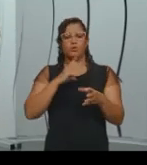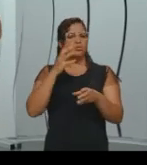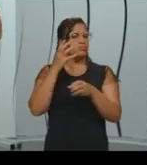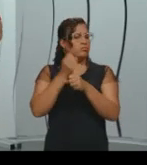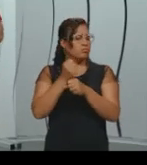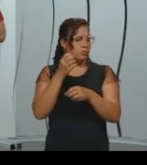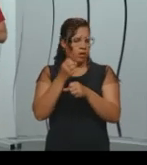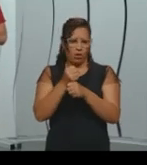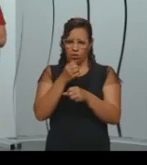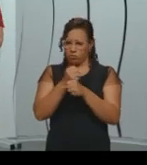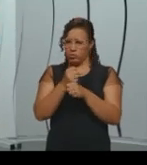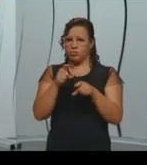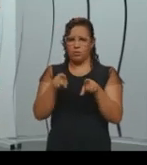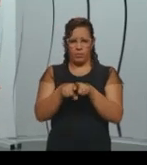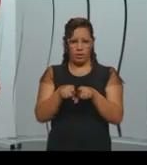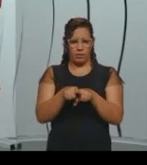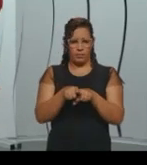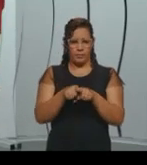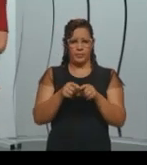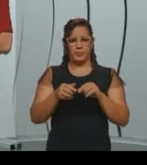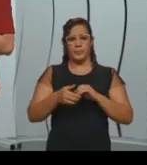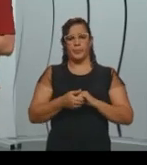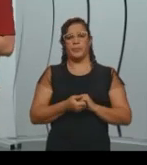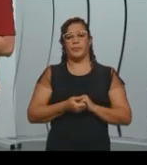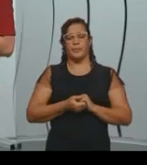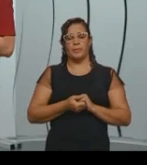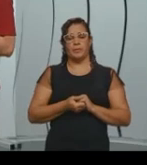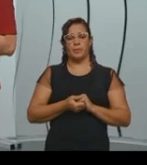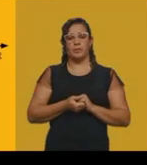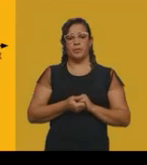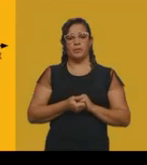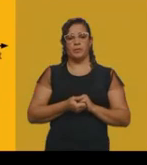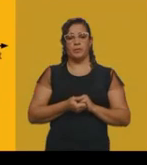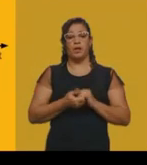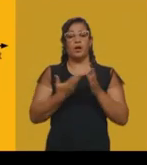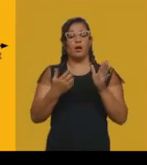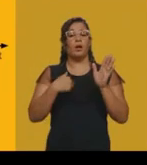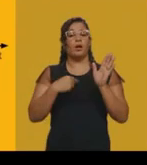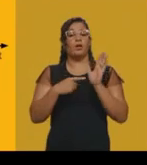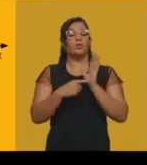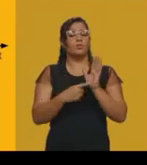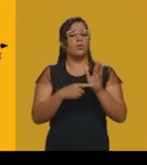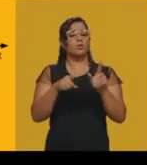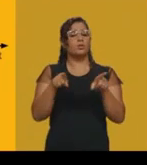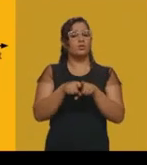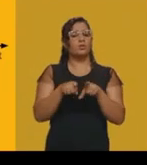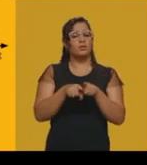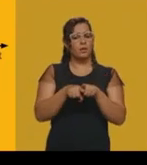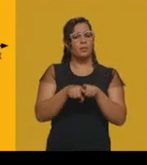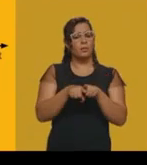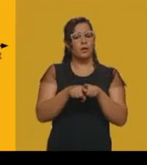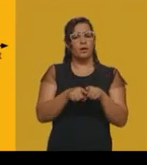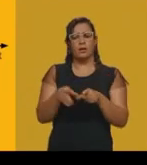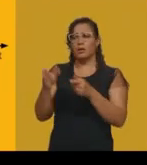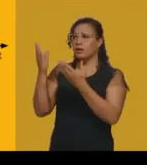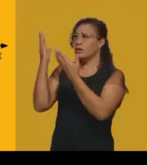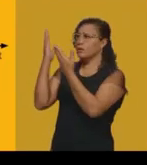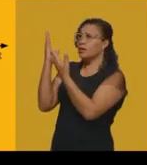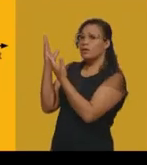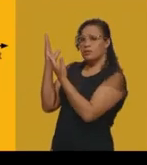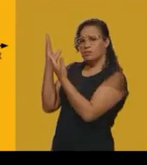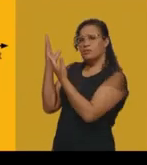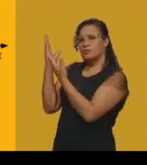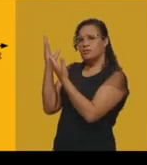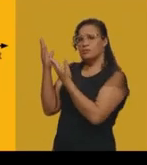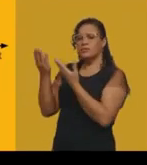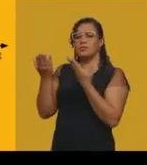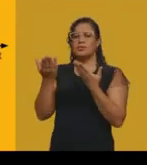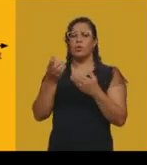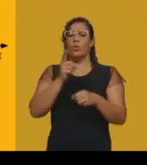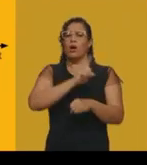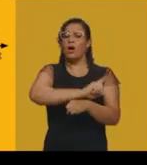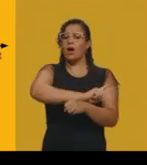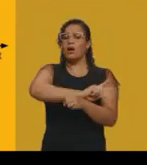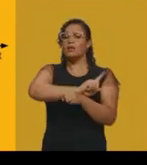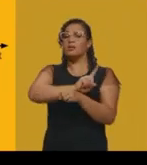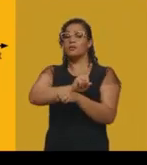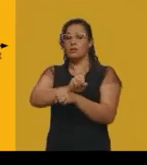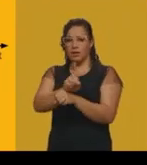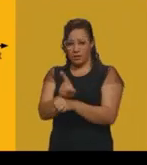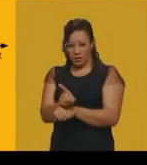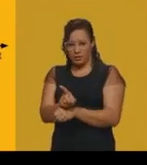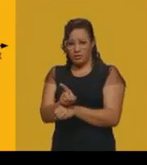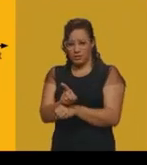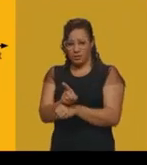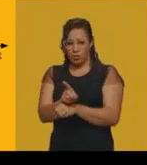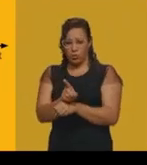de área também, tá? Aqui eles mostraram também uma forma da gente calcular a aceleração. Seria a gente